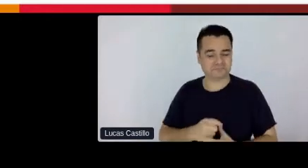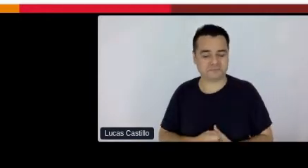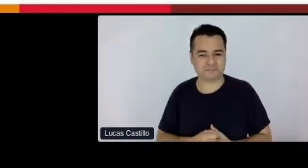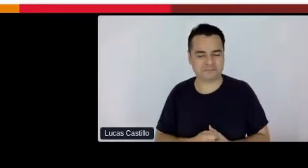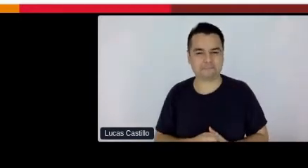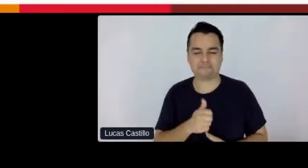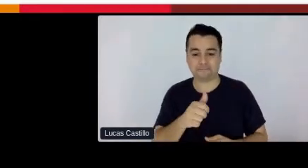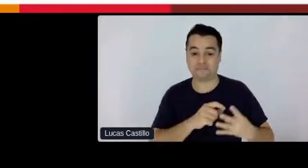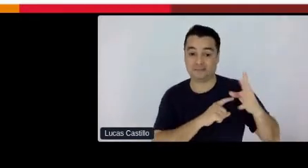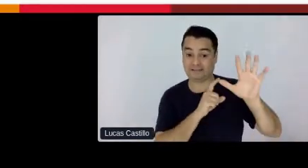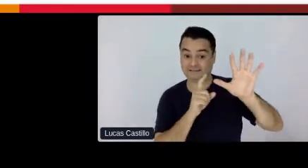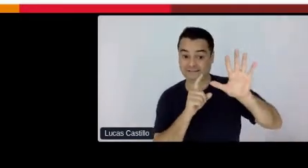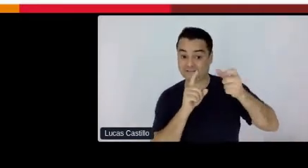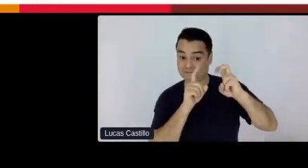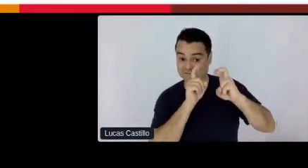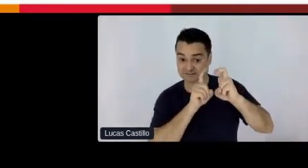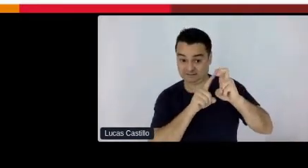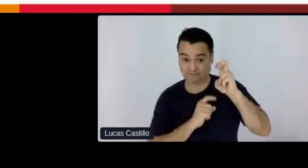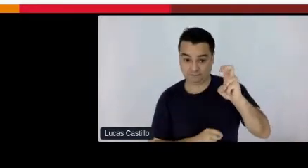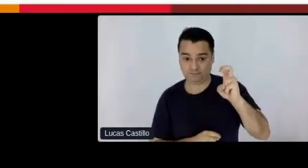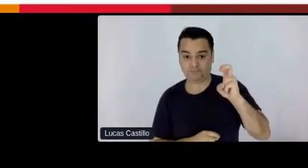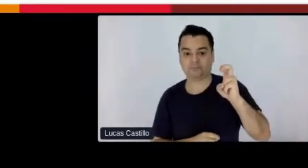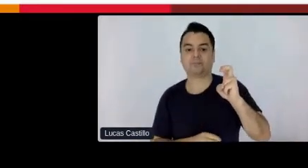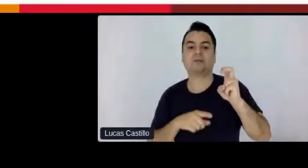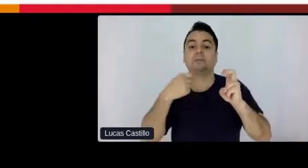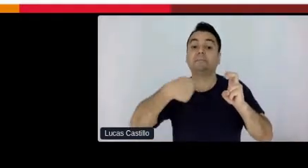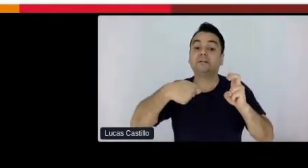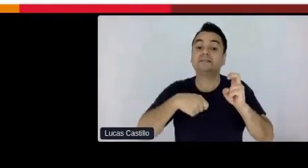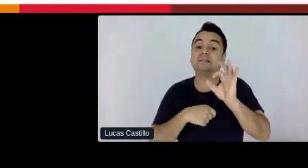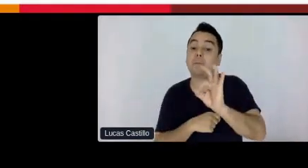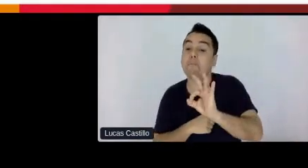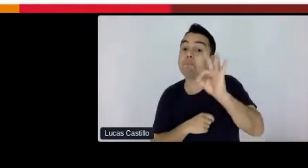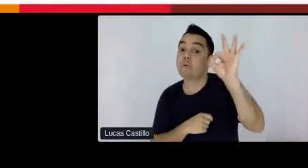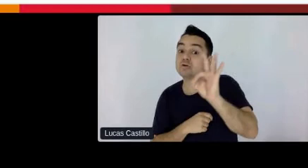Reserve um percentual para a inclusão social.